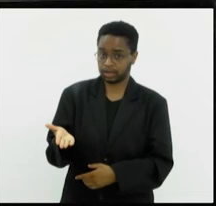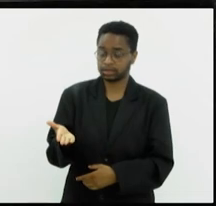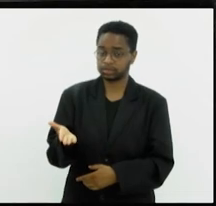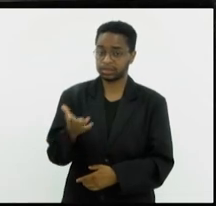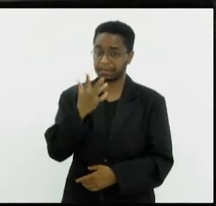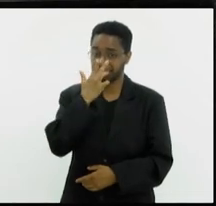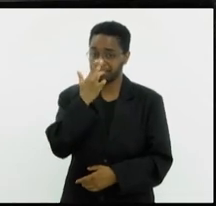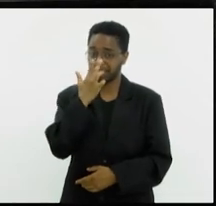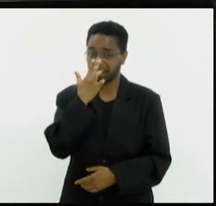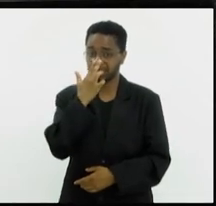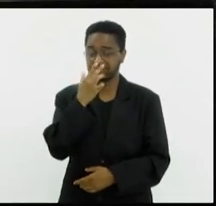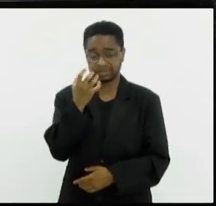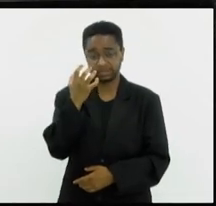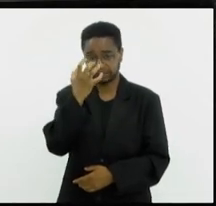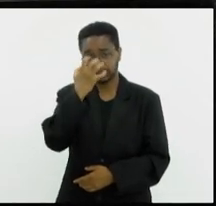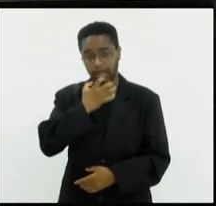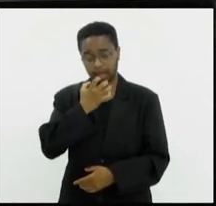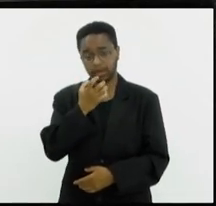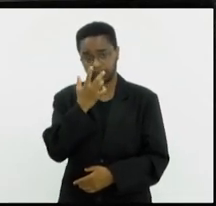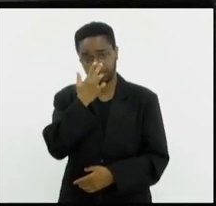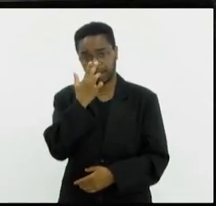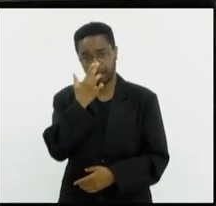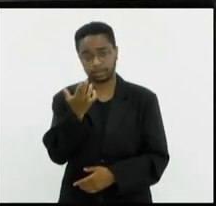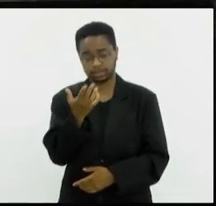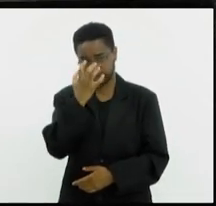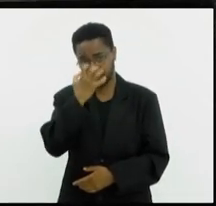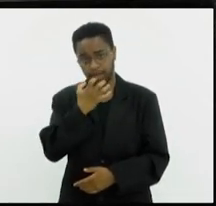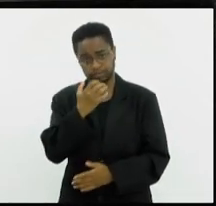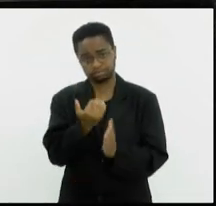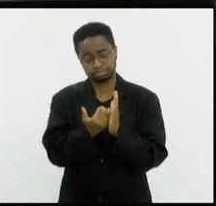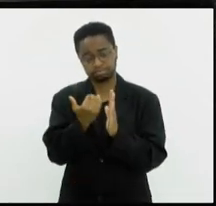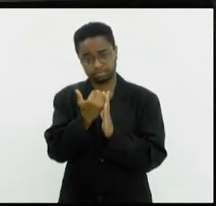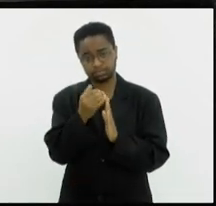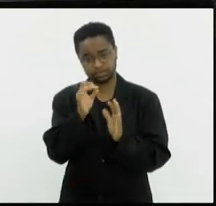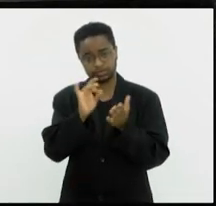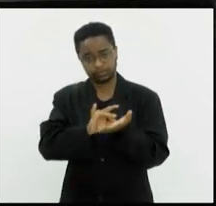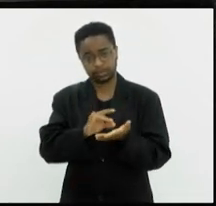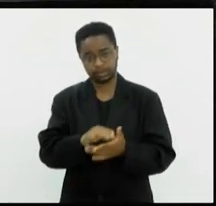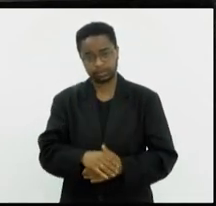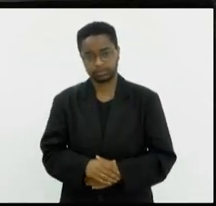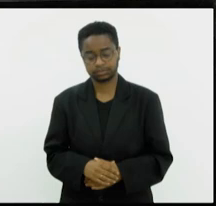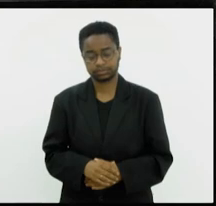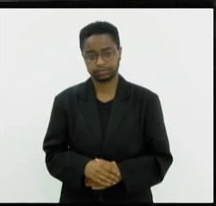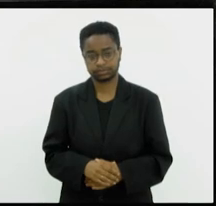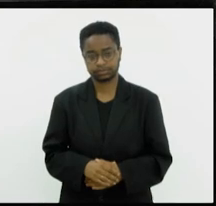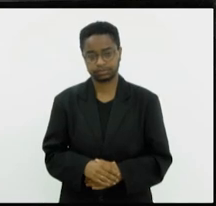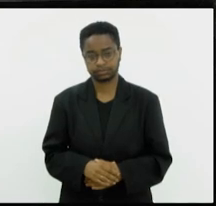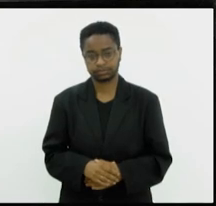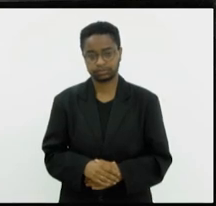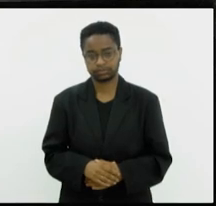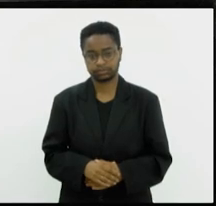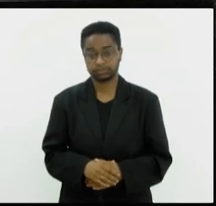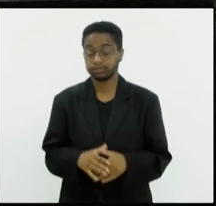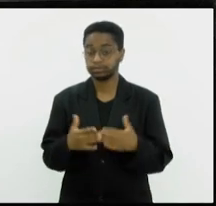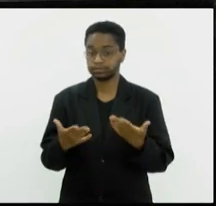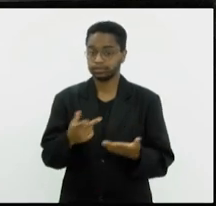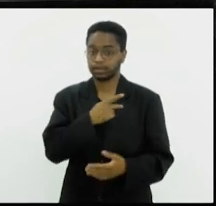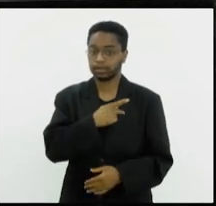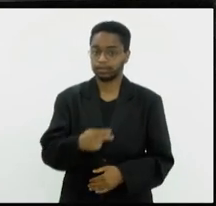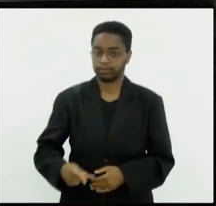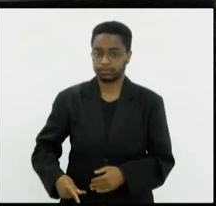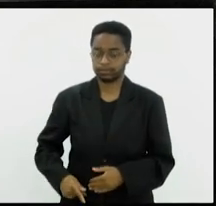extremamente sério mas muito sério muito sério e senhora